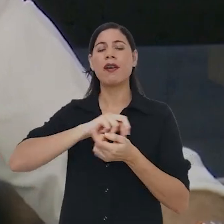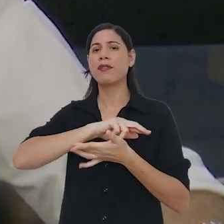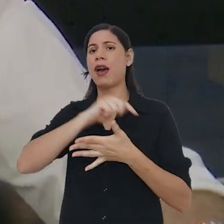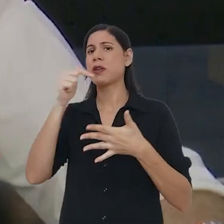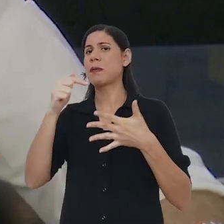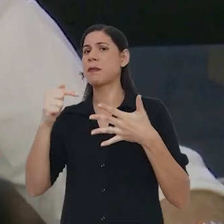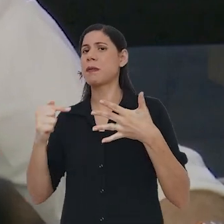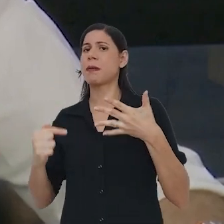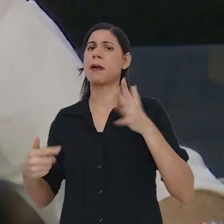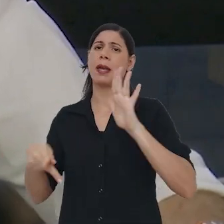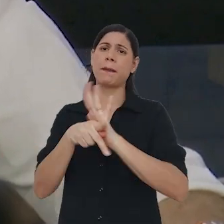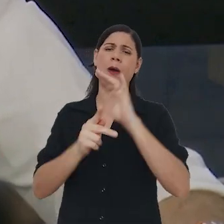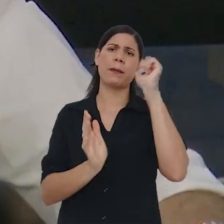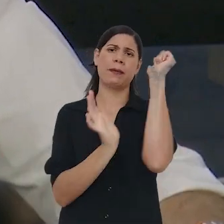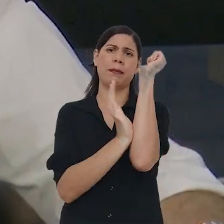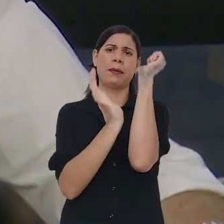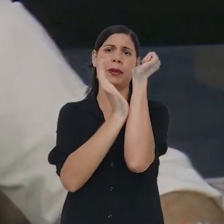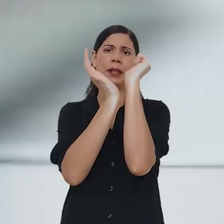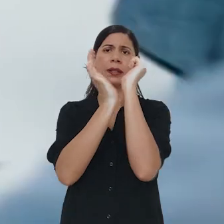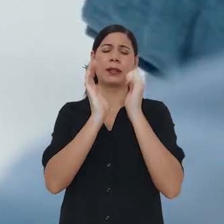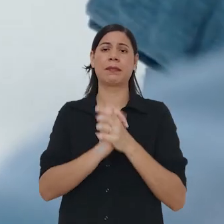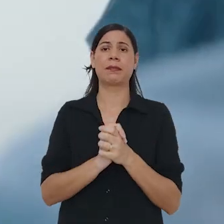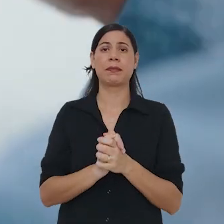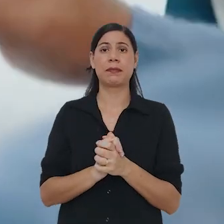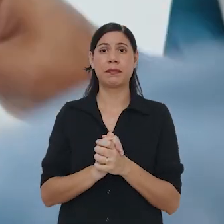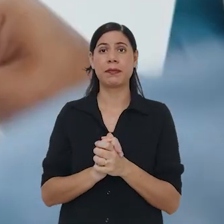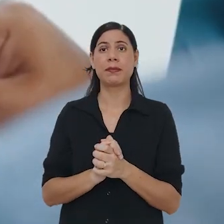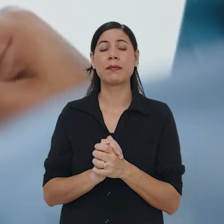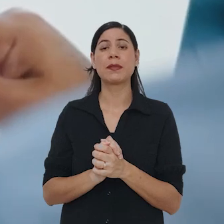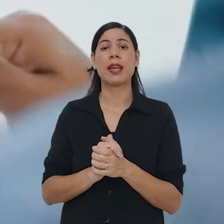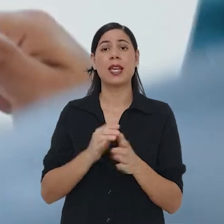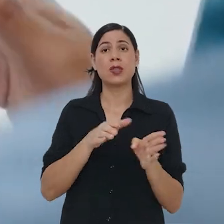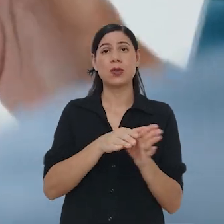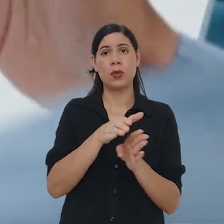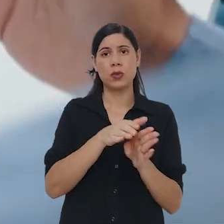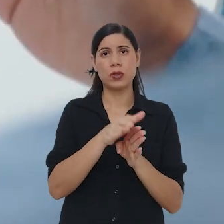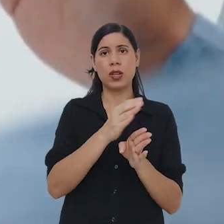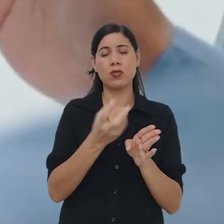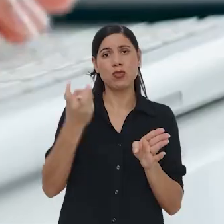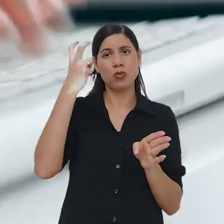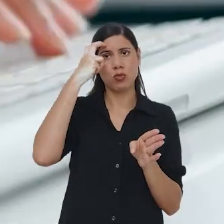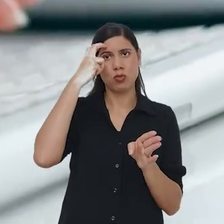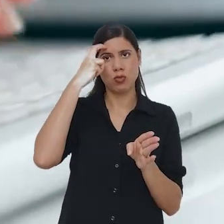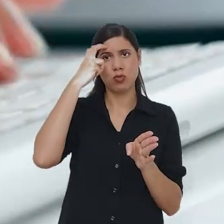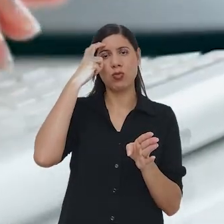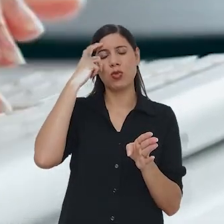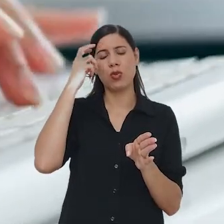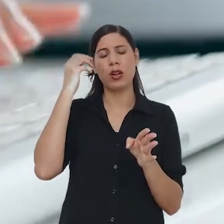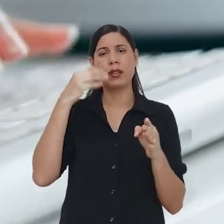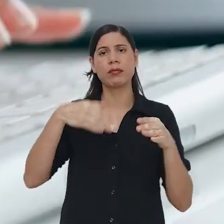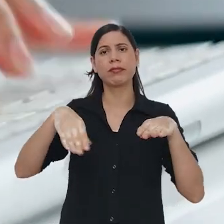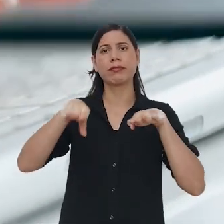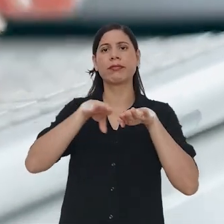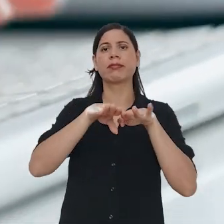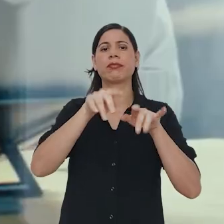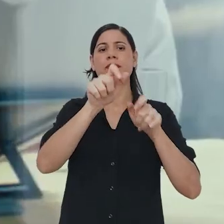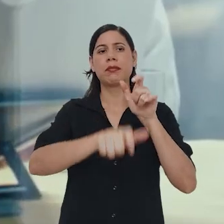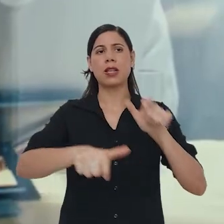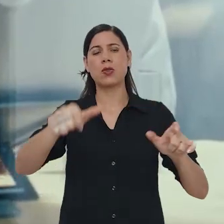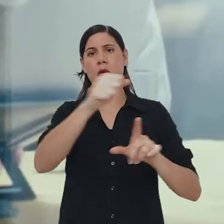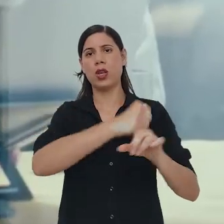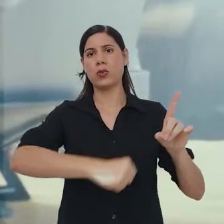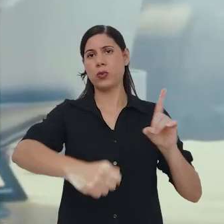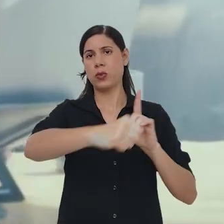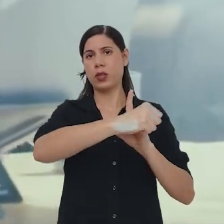de itens que são próprios da burocracia. O Conselho de Cultura do DF, composto de forma paritária